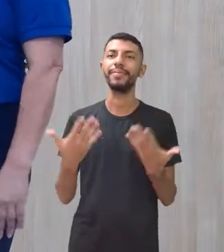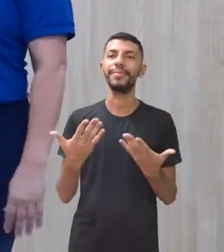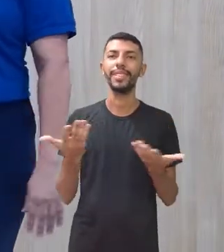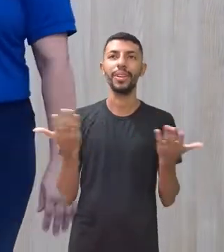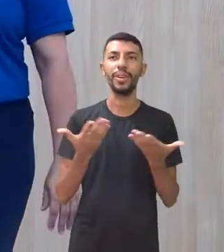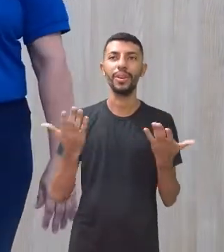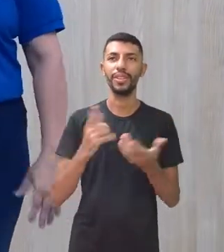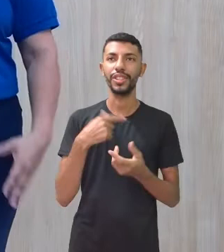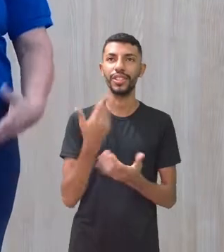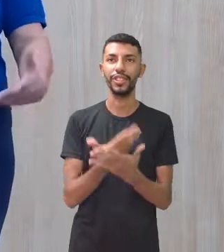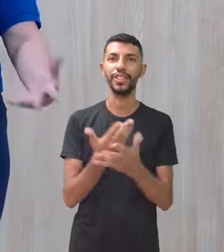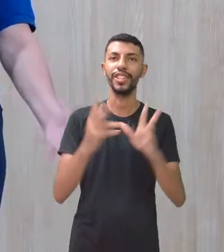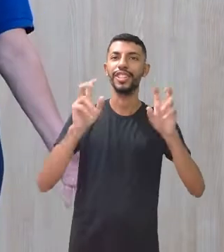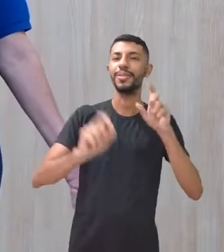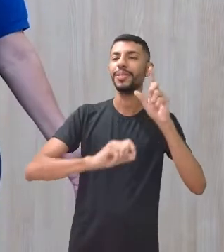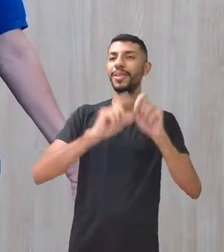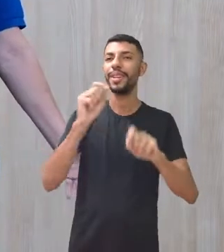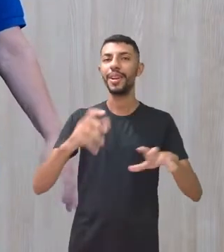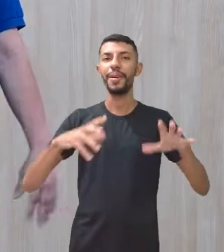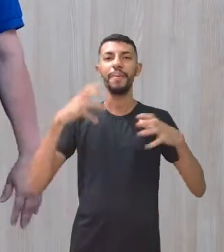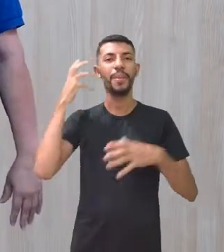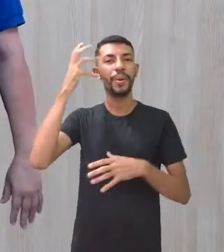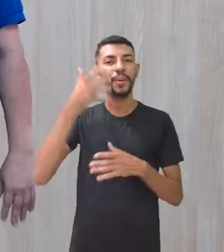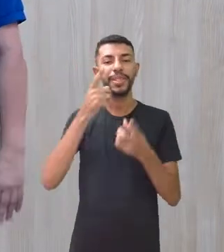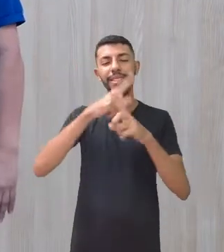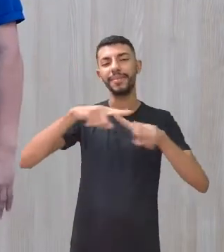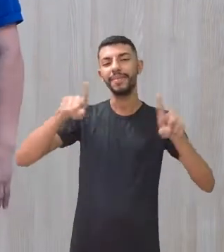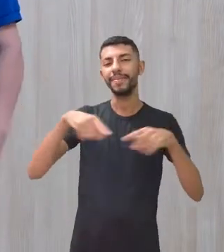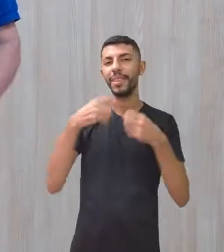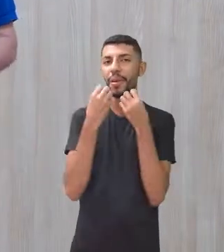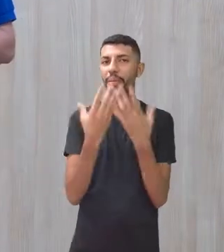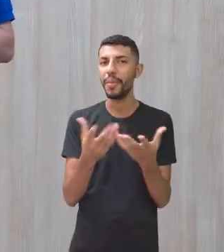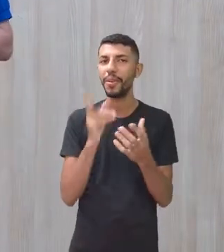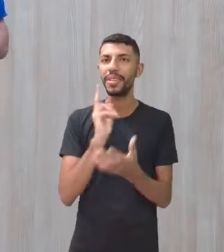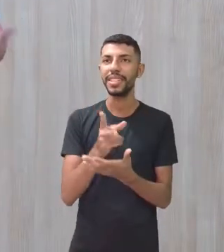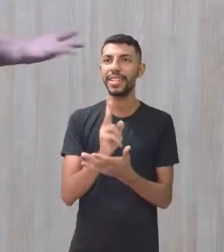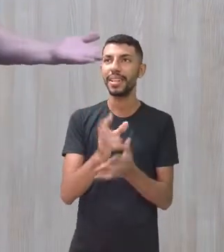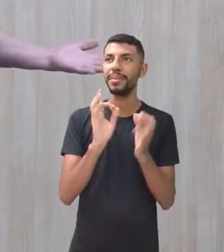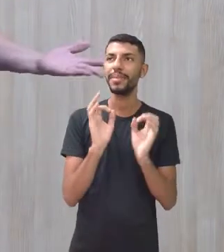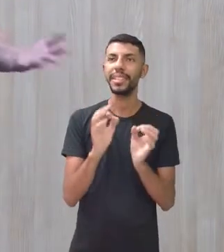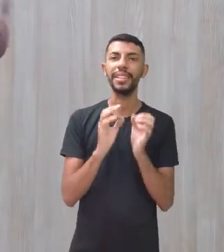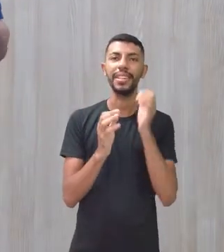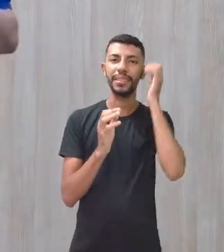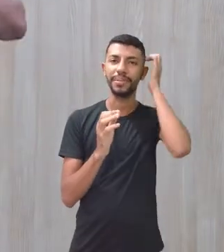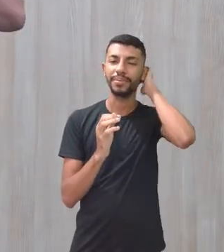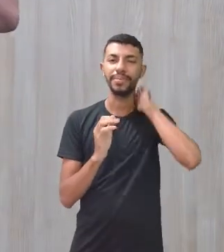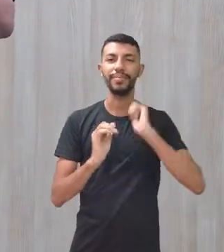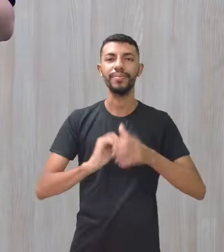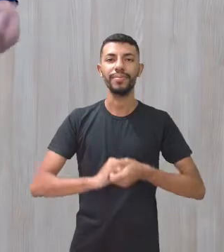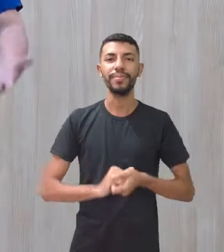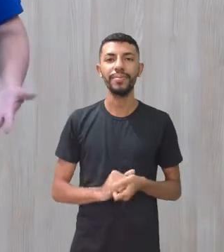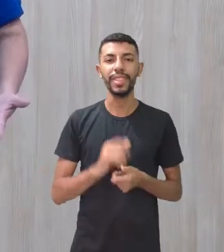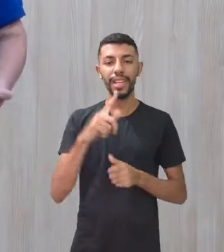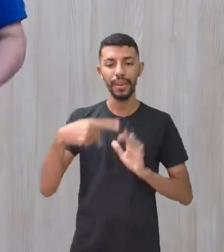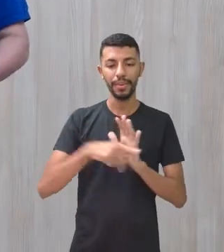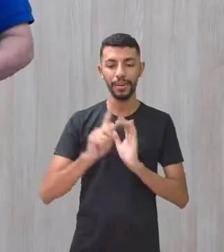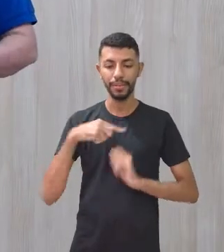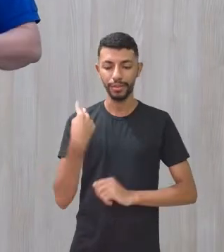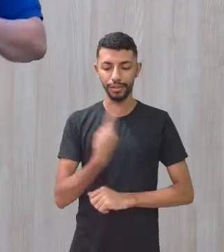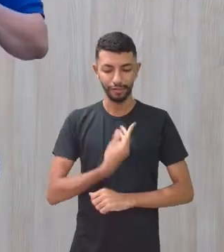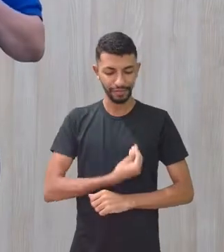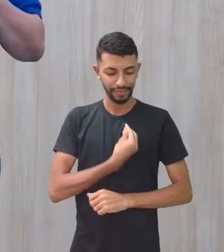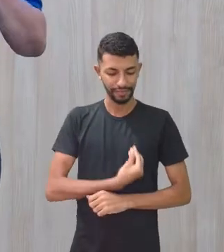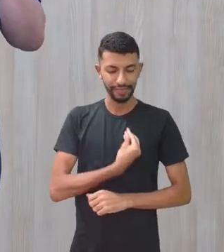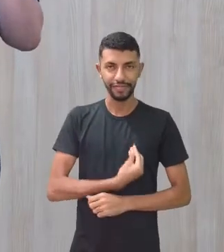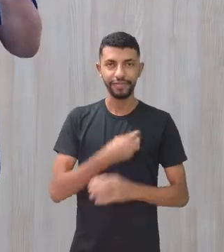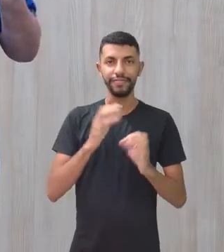de música. É sempre bom falar de música, né? Música é vida. Não é? Faz parte da nossa vida,